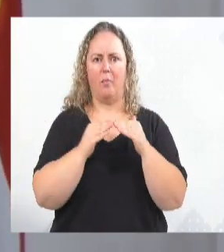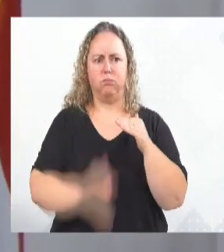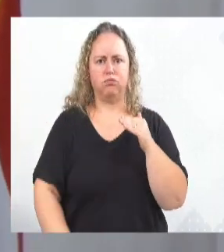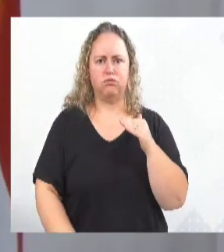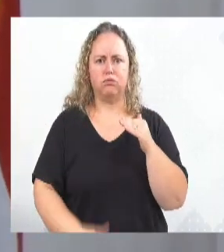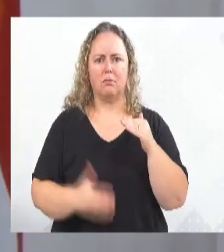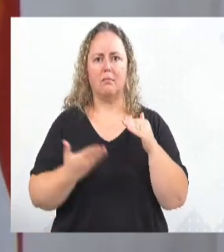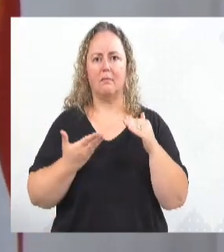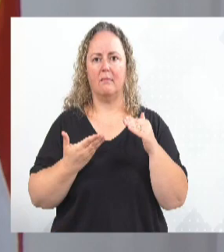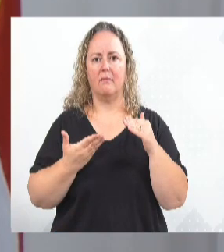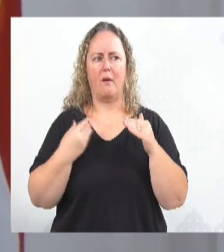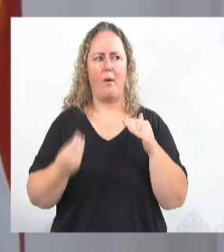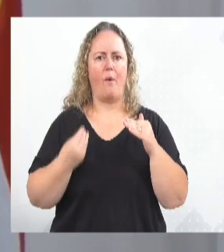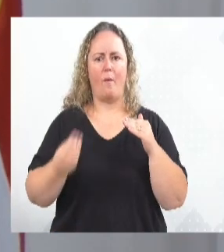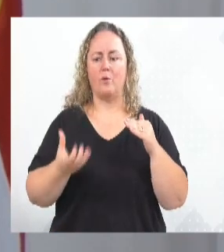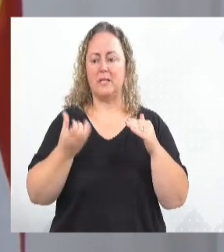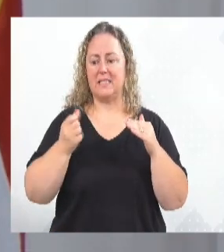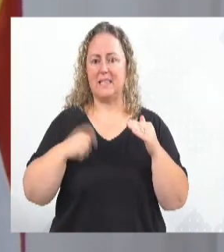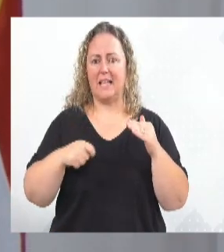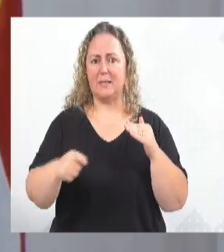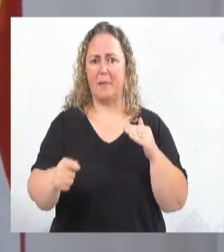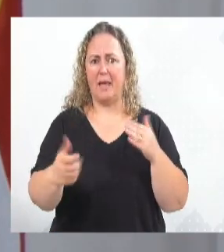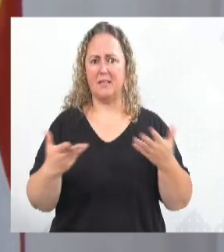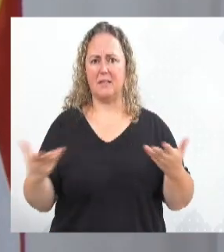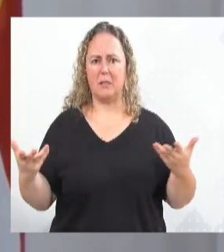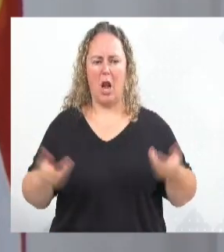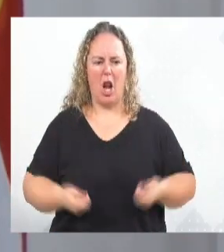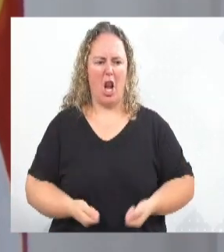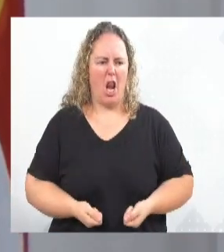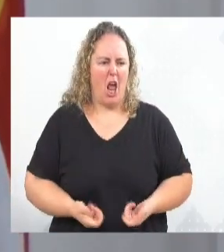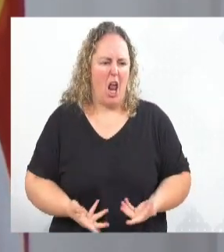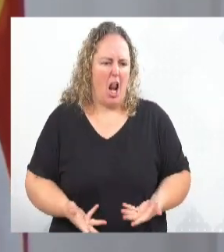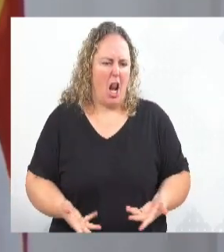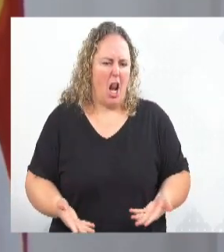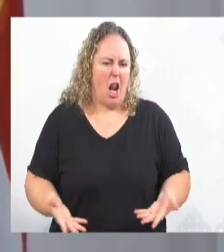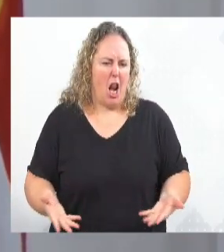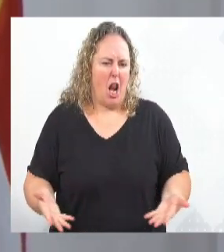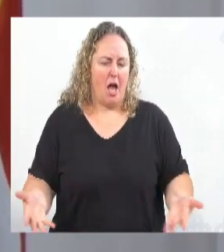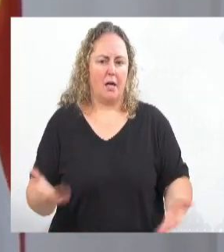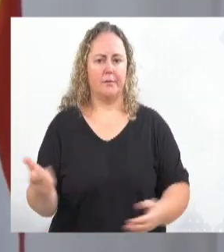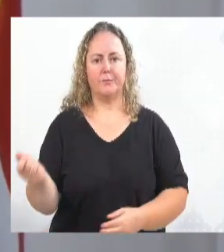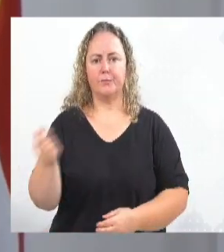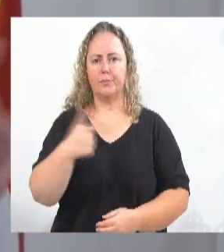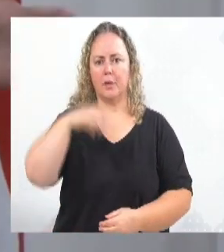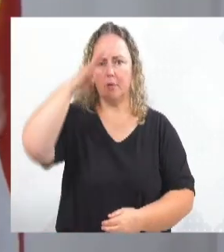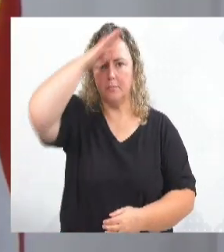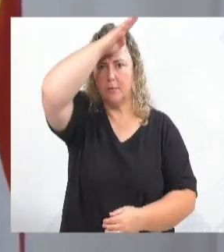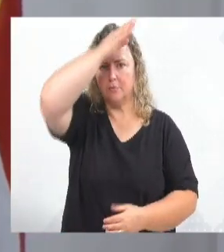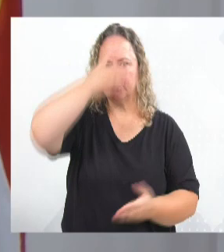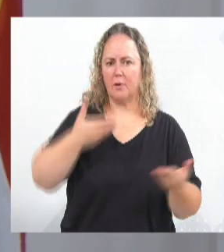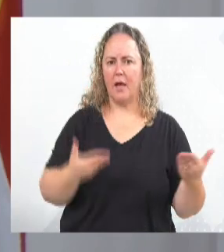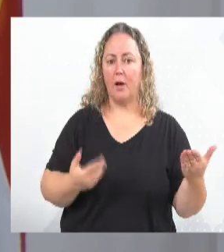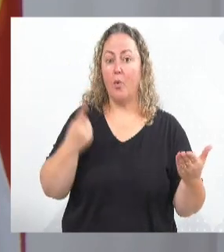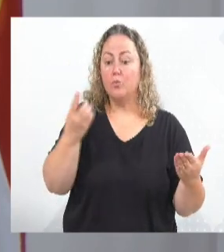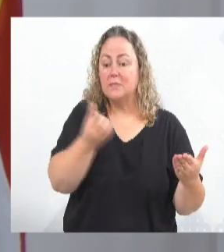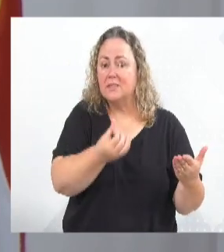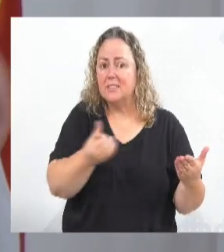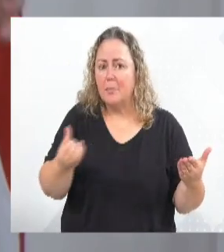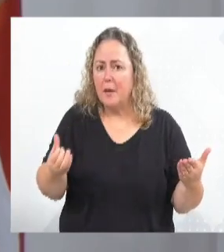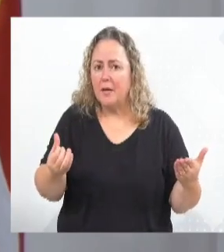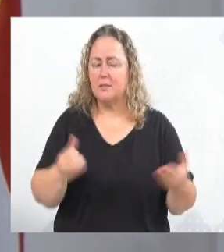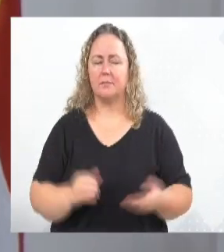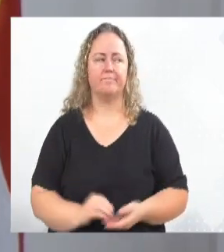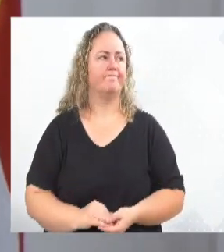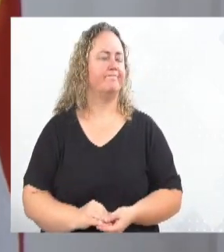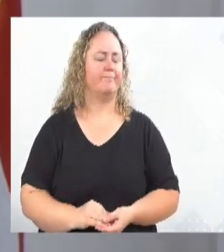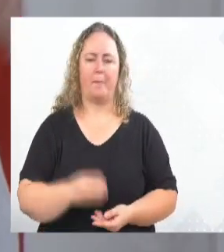6 meses o governo Lula gastou 150 bilhões de reais a mais do que o governo Bolsonaro, isso no primeiro semestre. É óbvio